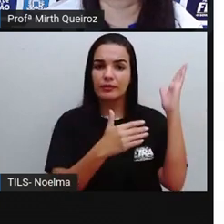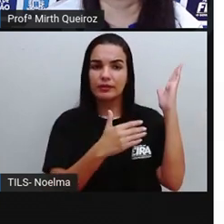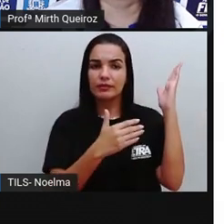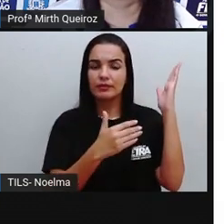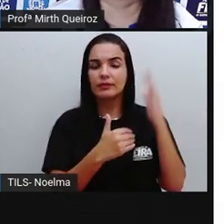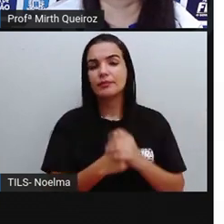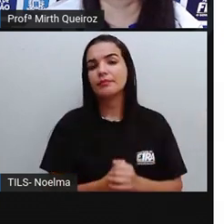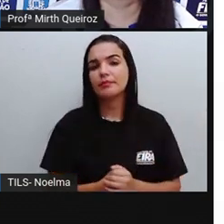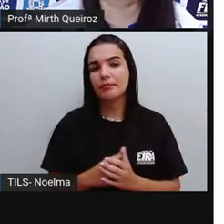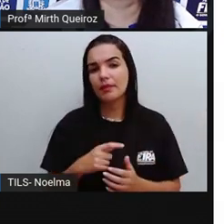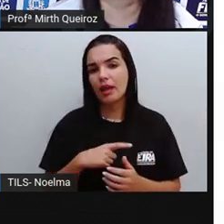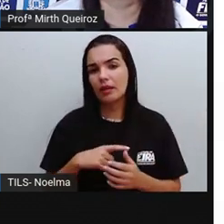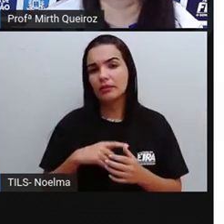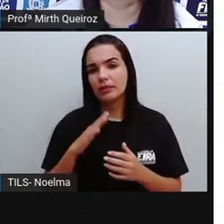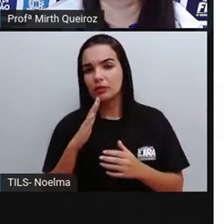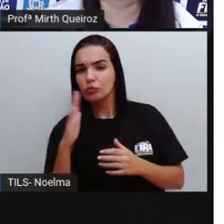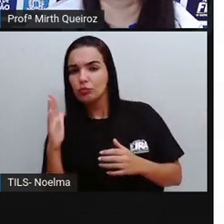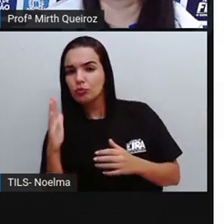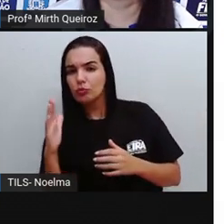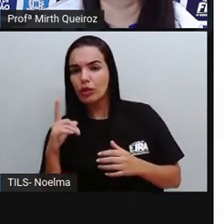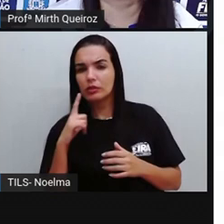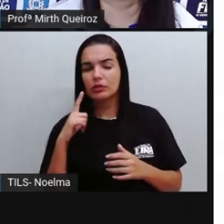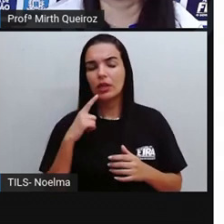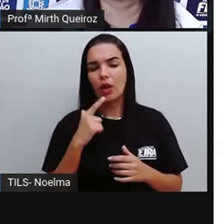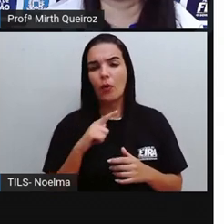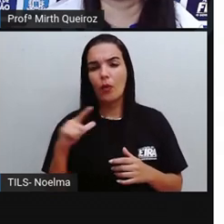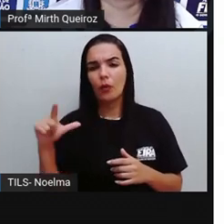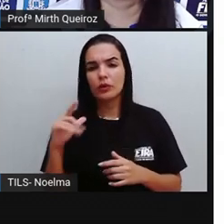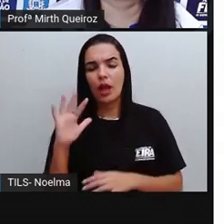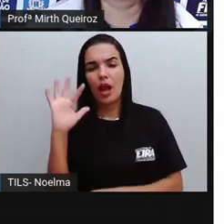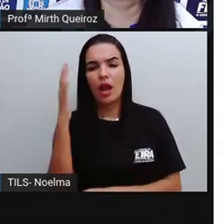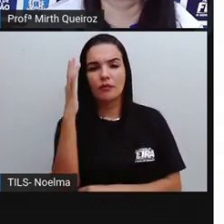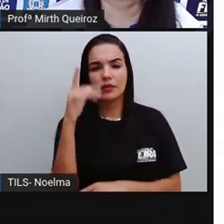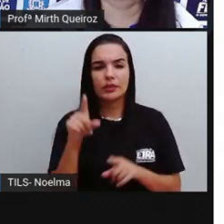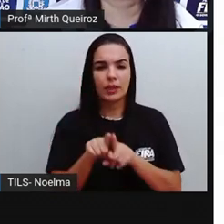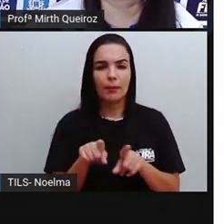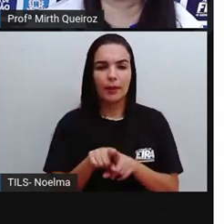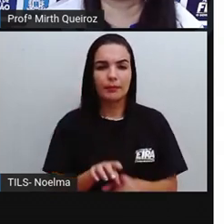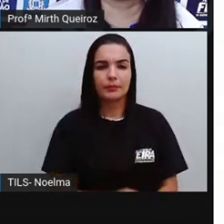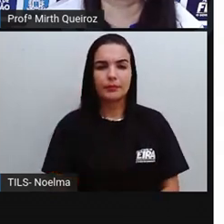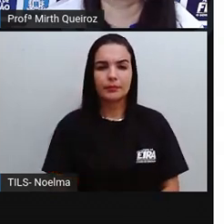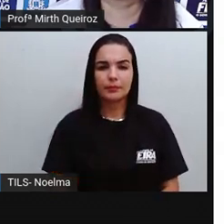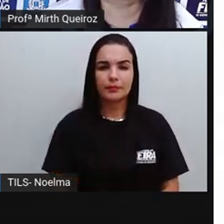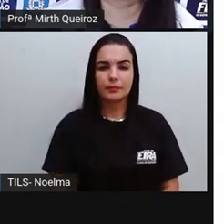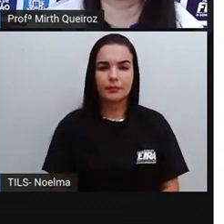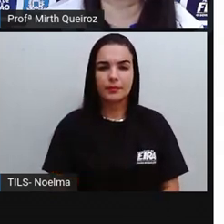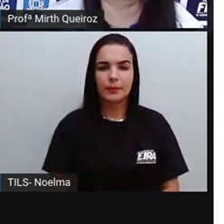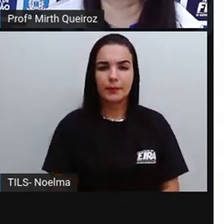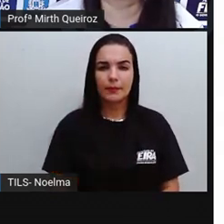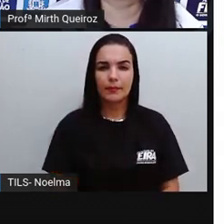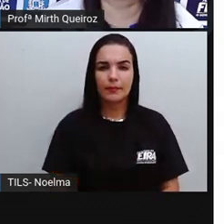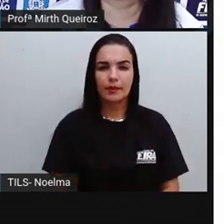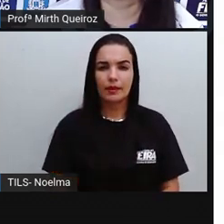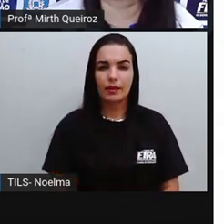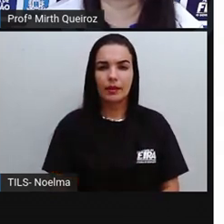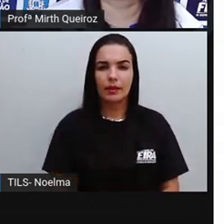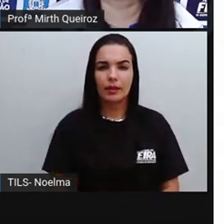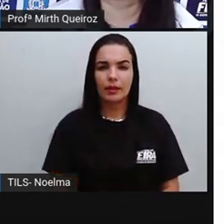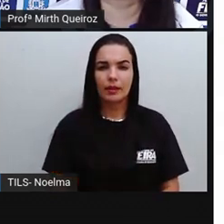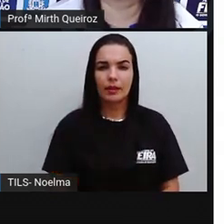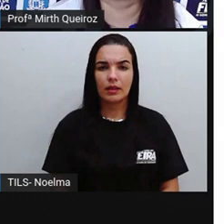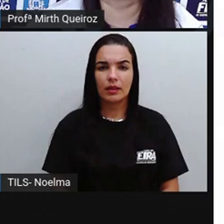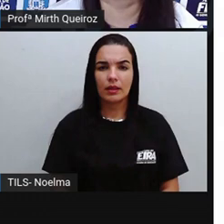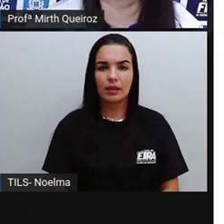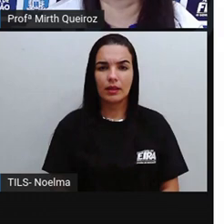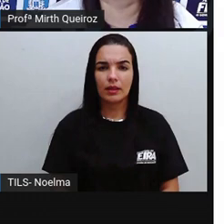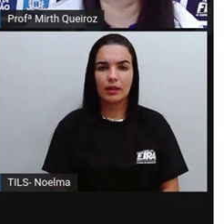fundo. Provavelmente aqui do lado também tem uma outra árvore. Aqui, essa imagem de cima aqui que está